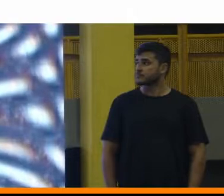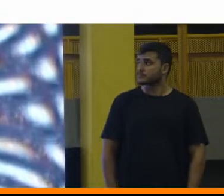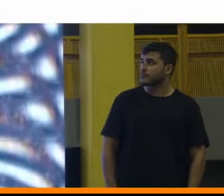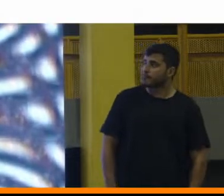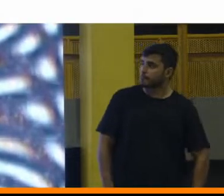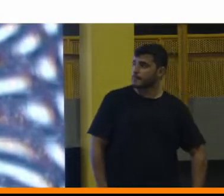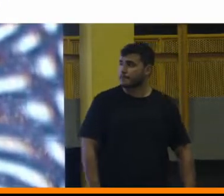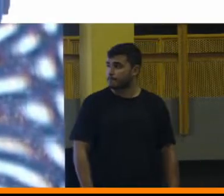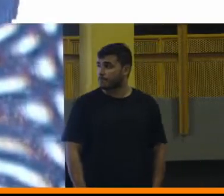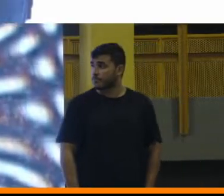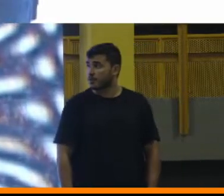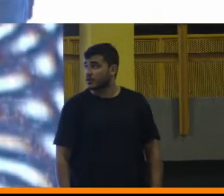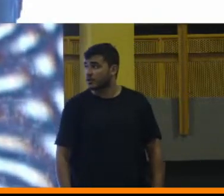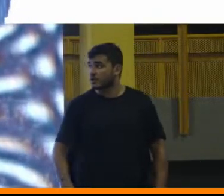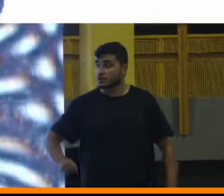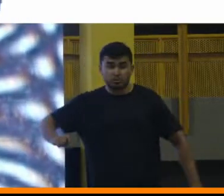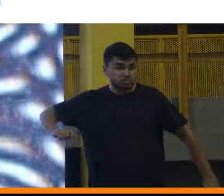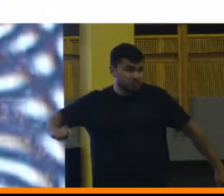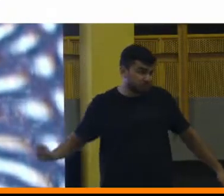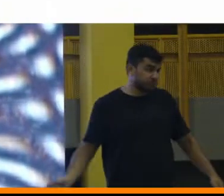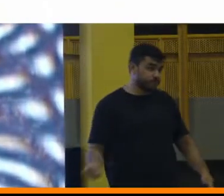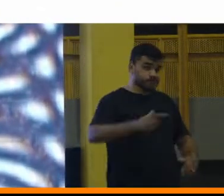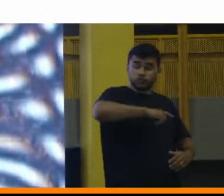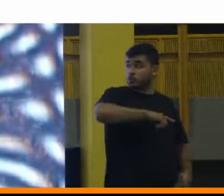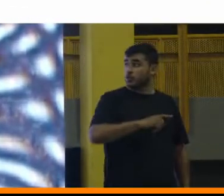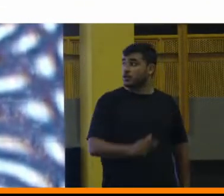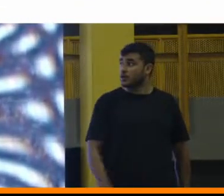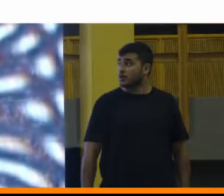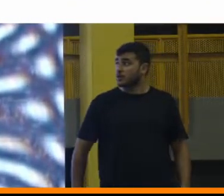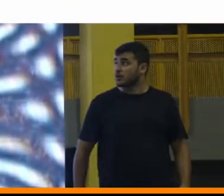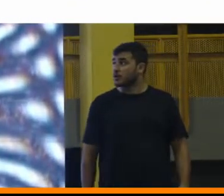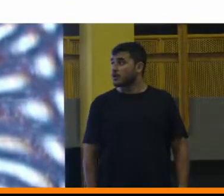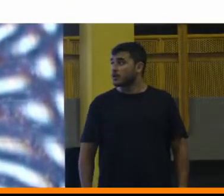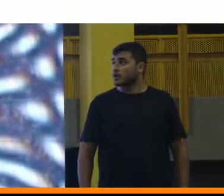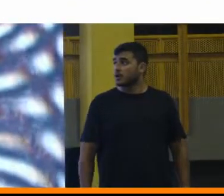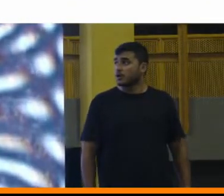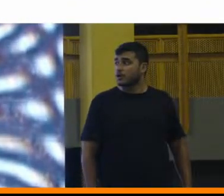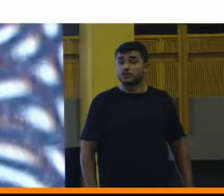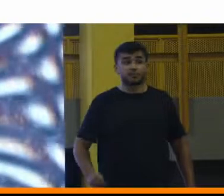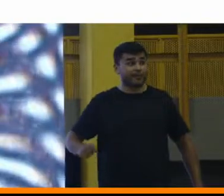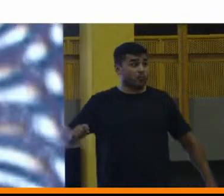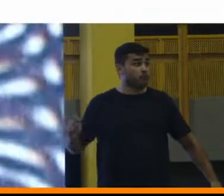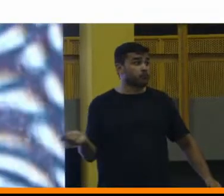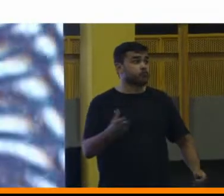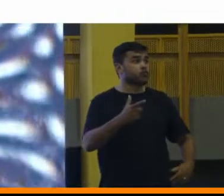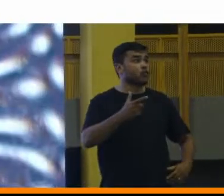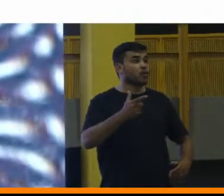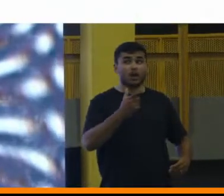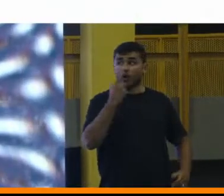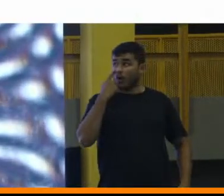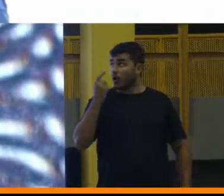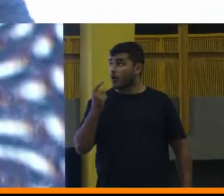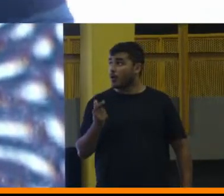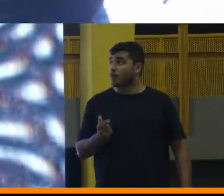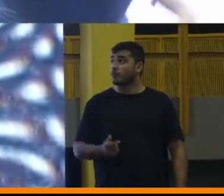força nele, vou fazer força, ele vai ter velocidade e eu vou deixar de fazer